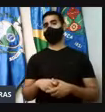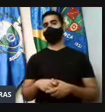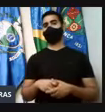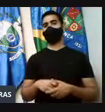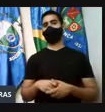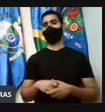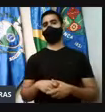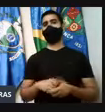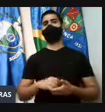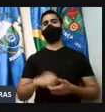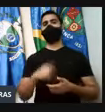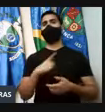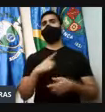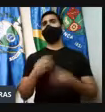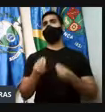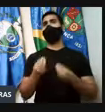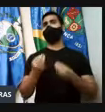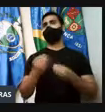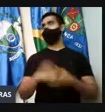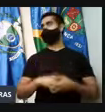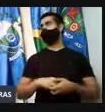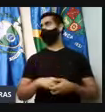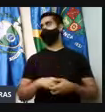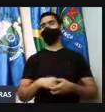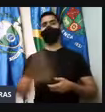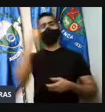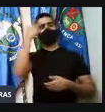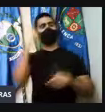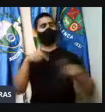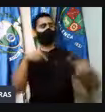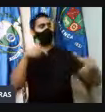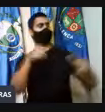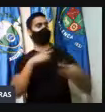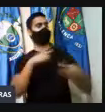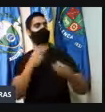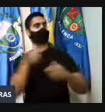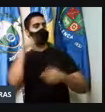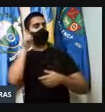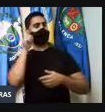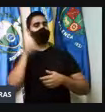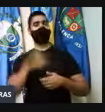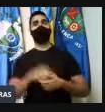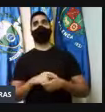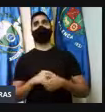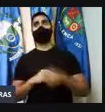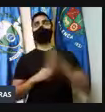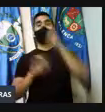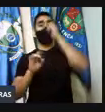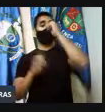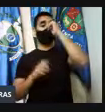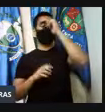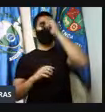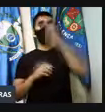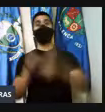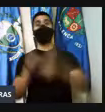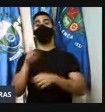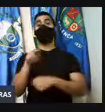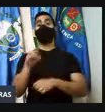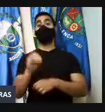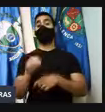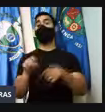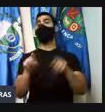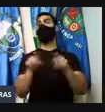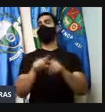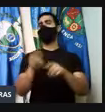ele deu a essa honraria que você proporcionou a ele. Não só por ele, mas principalmente